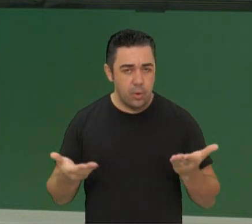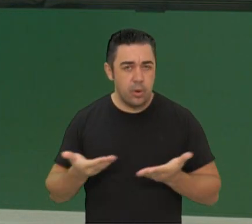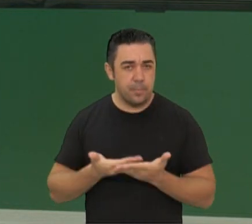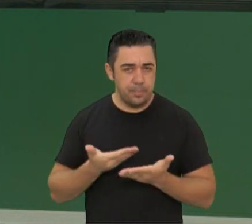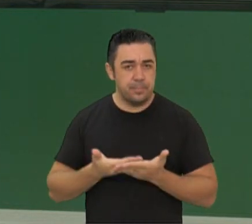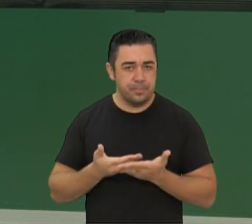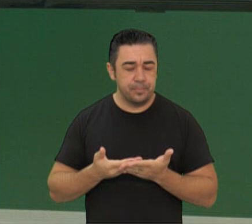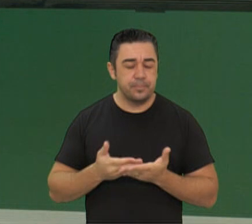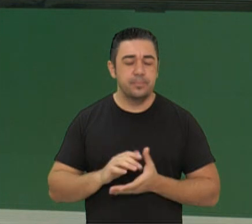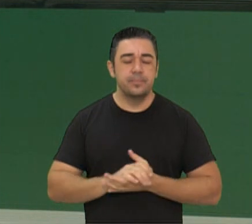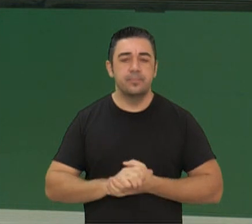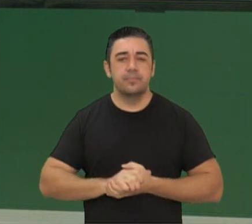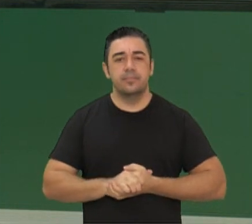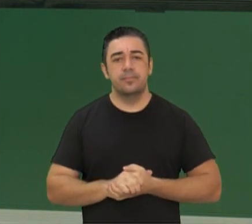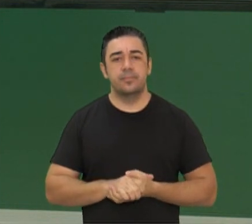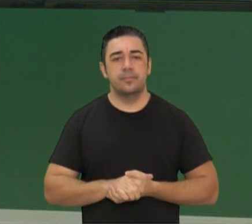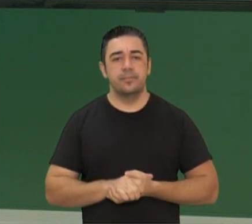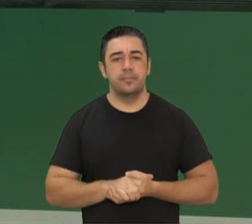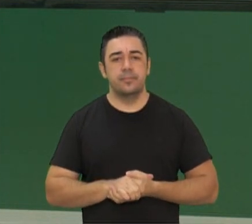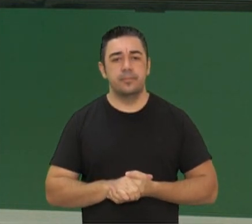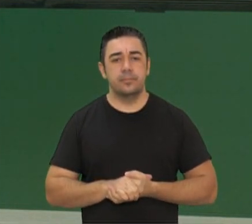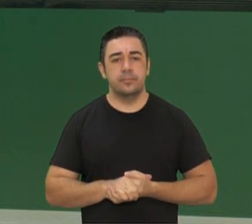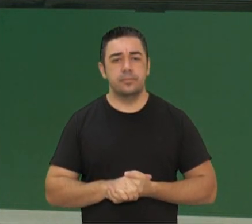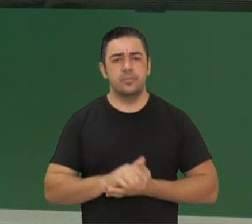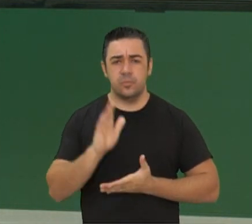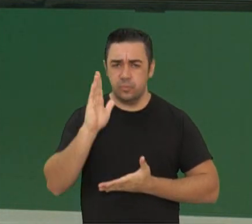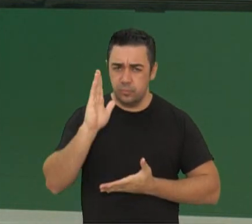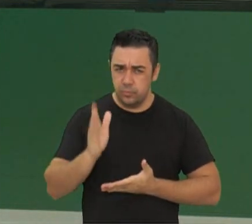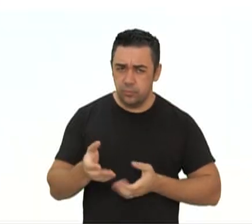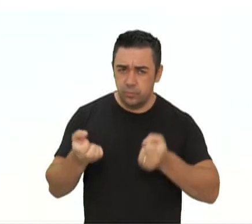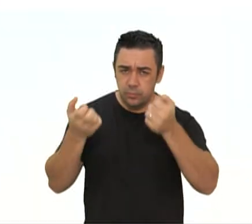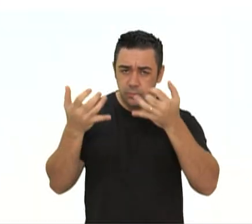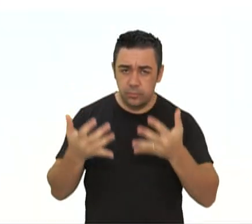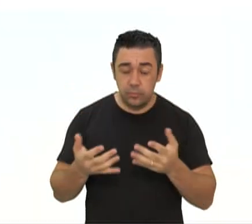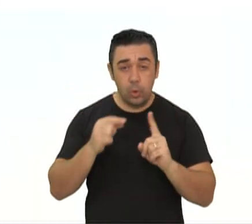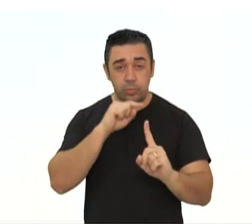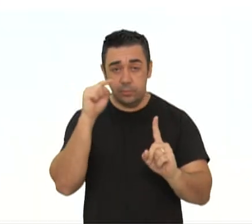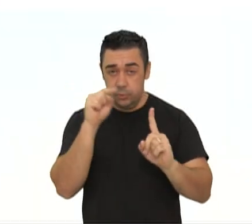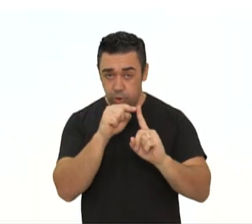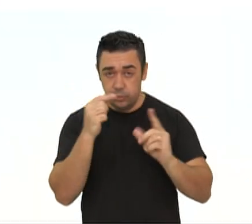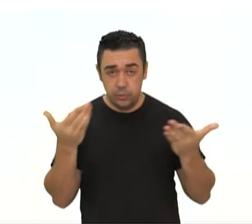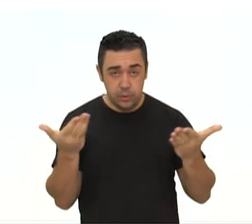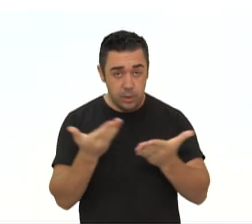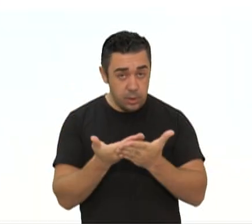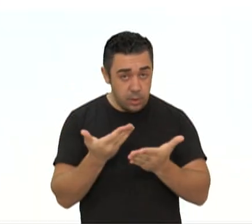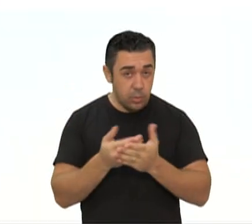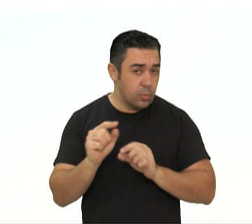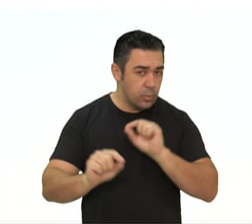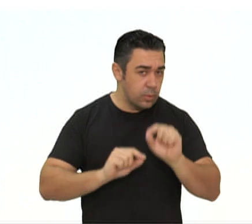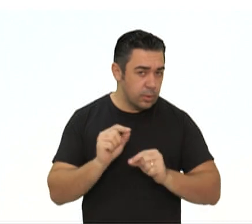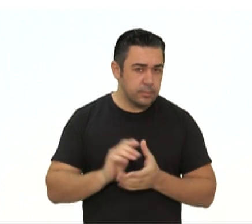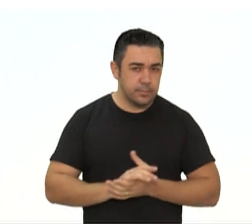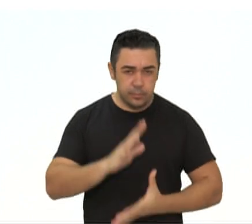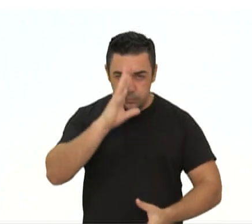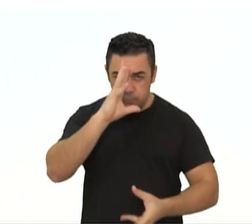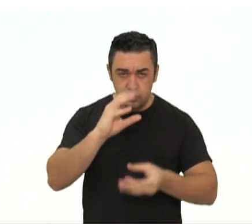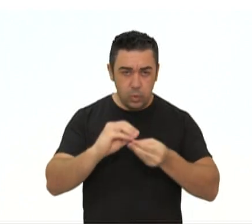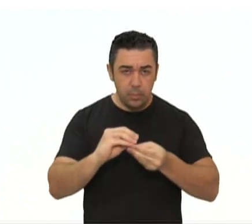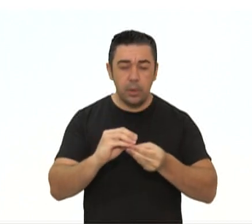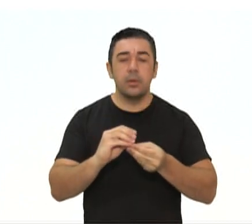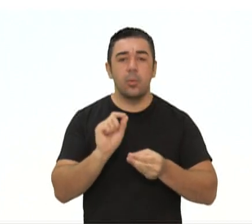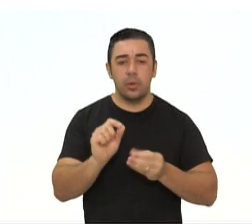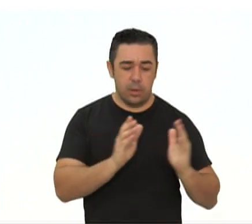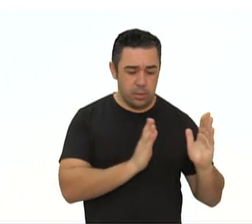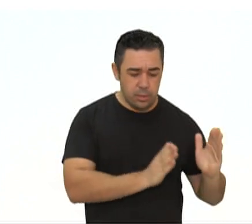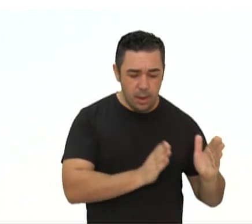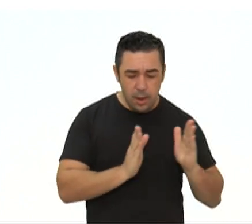continuar deste ponto, tá? Então, como eu já comentei, né, os objetivos dessa aula são compreender as etapas